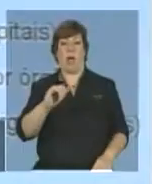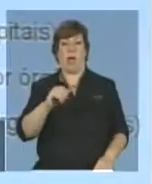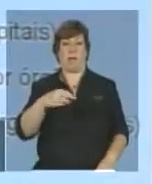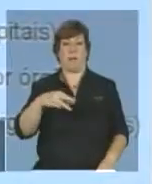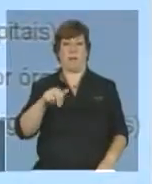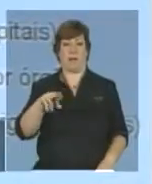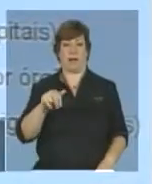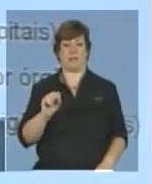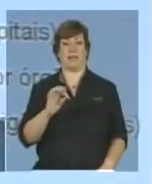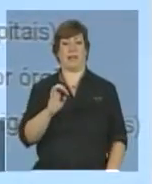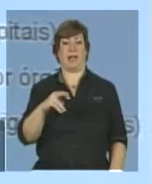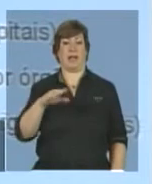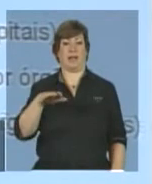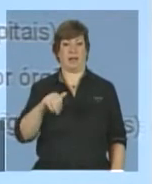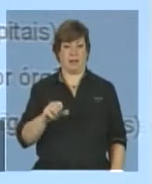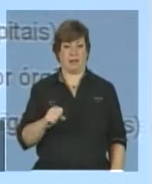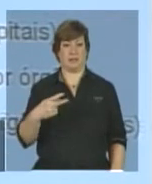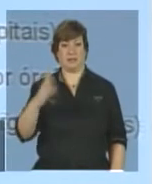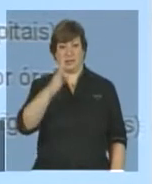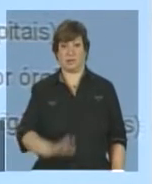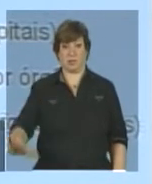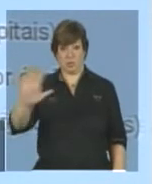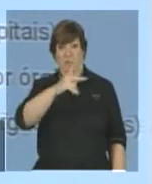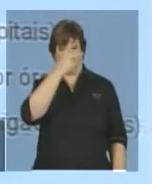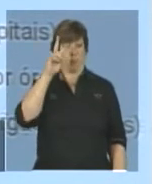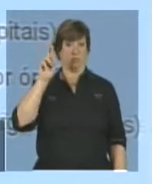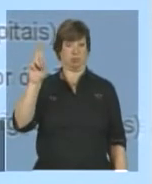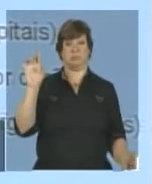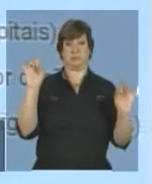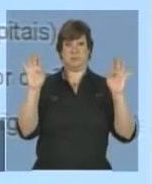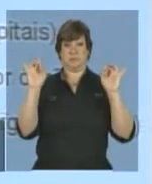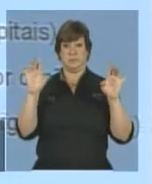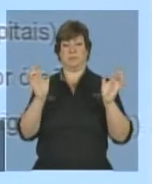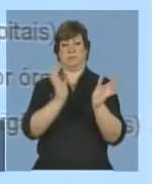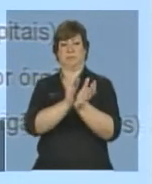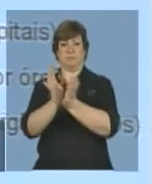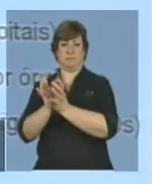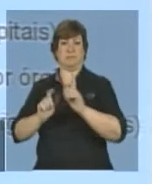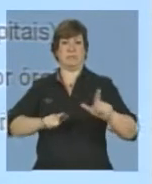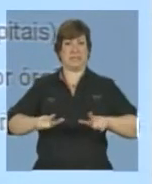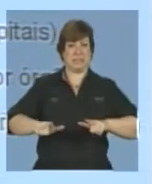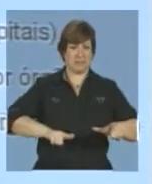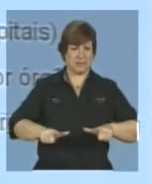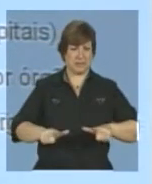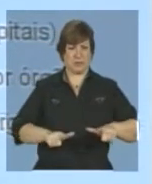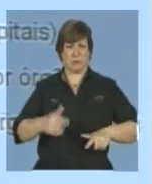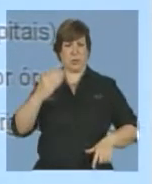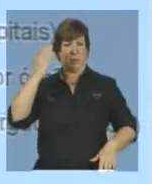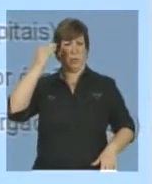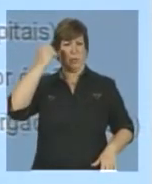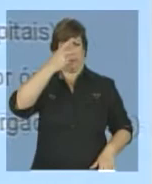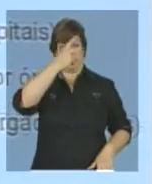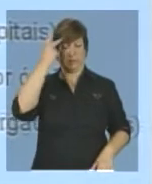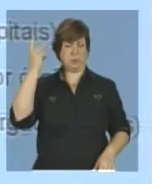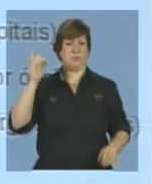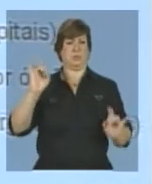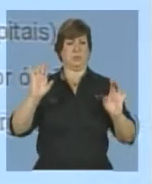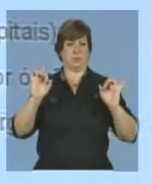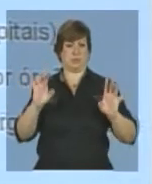nacionais que representam especialistas nas suas áreas de atuação dos mais renomado